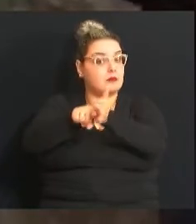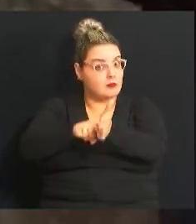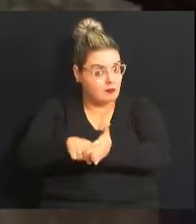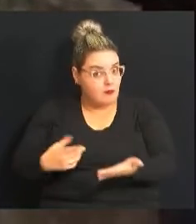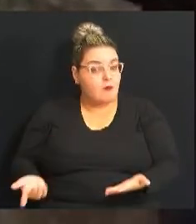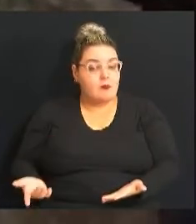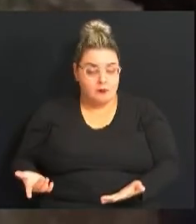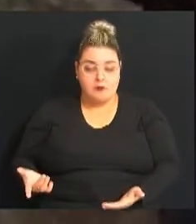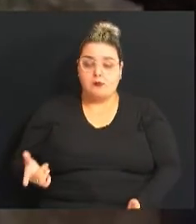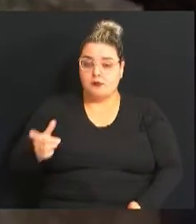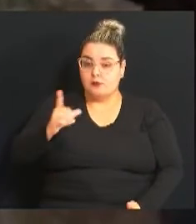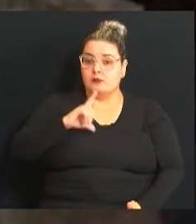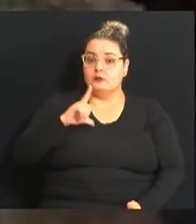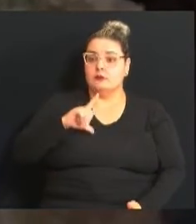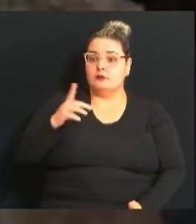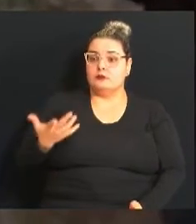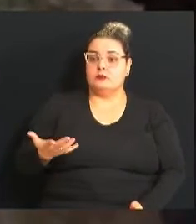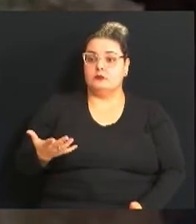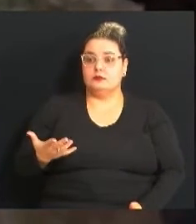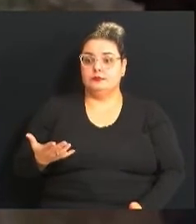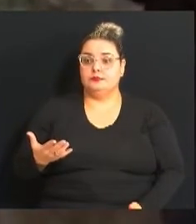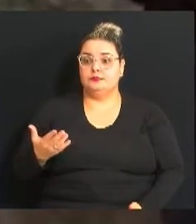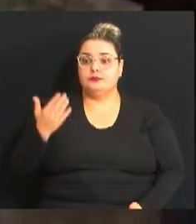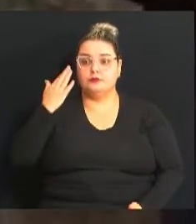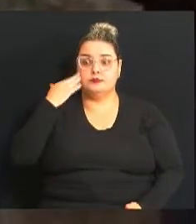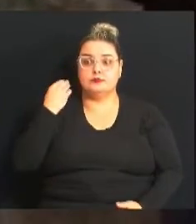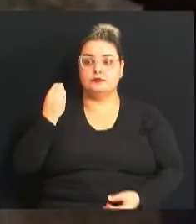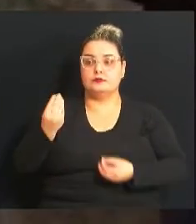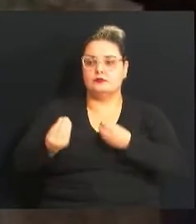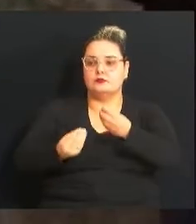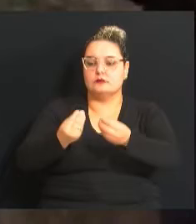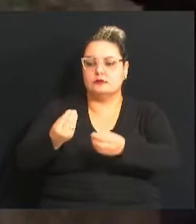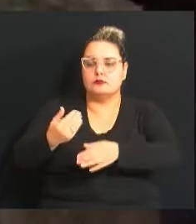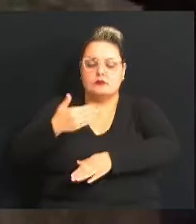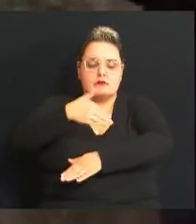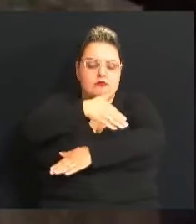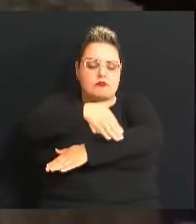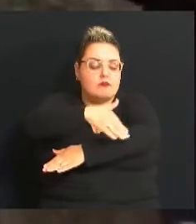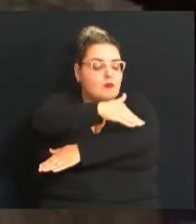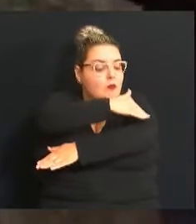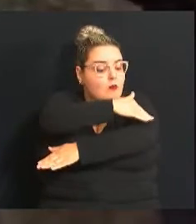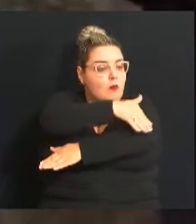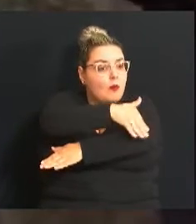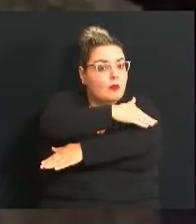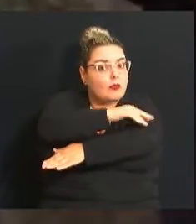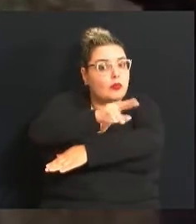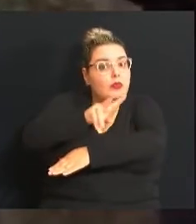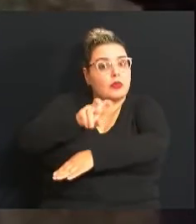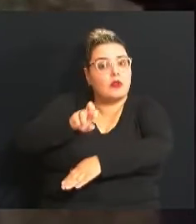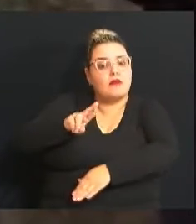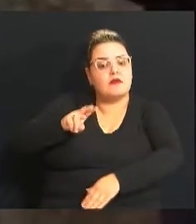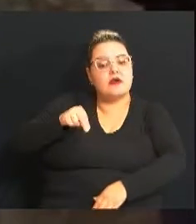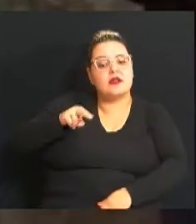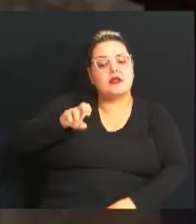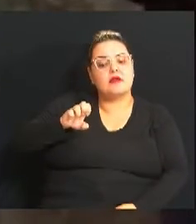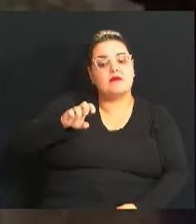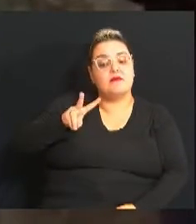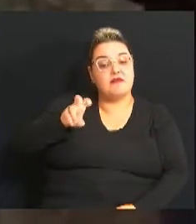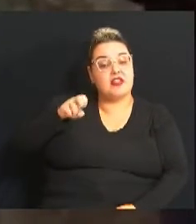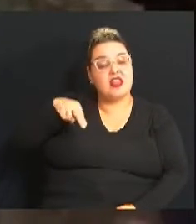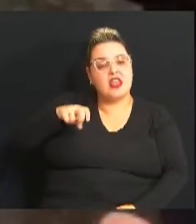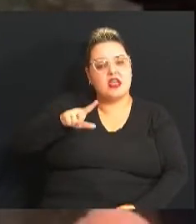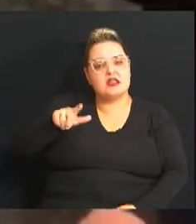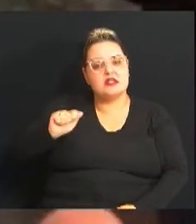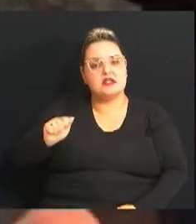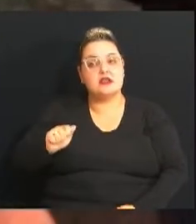gente sabe como é aquela ruazinha, aquela esquina de Veneza que o nosso amigo foi, pelo Street